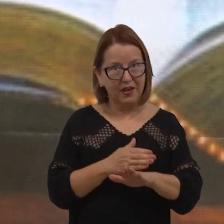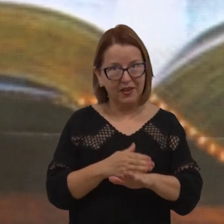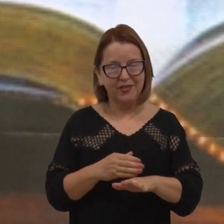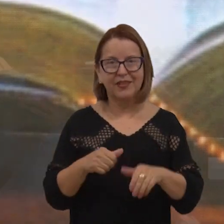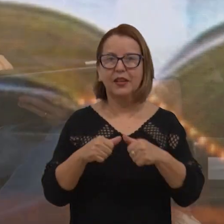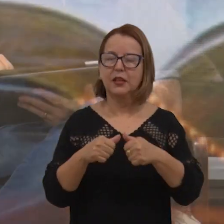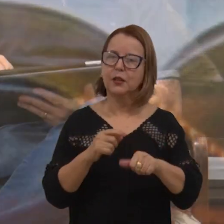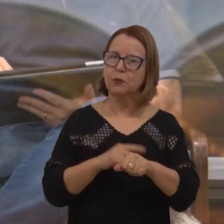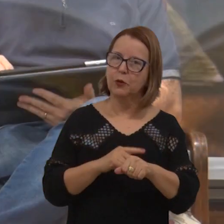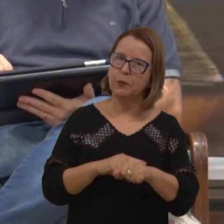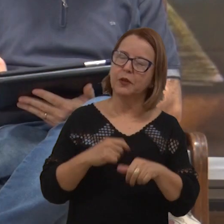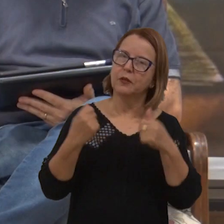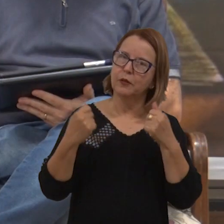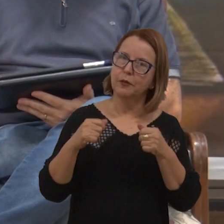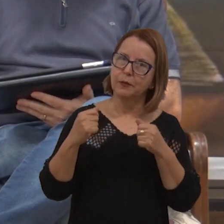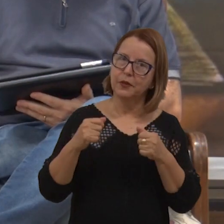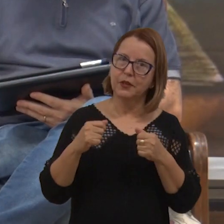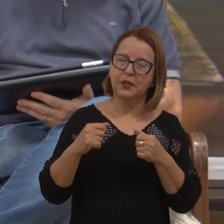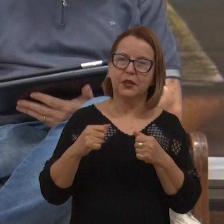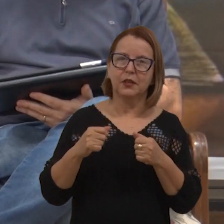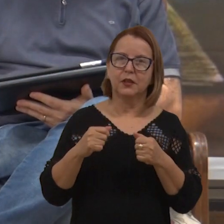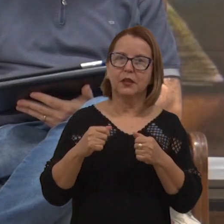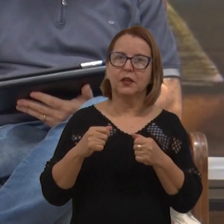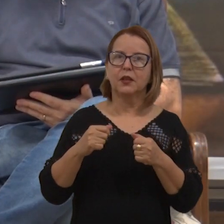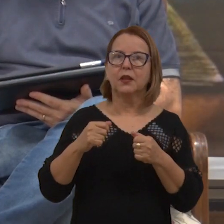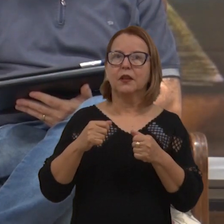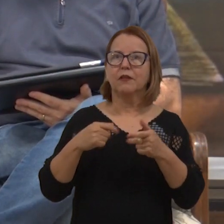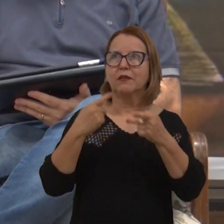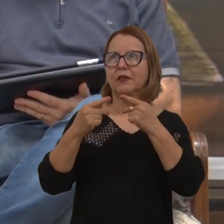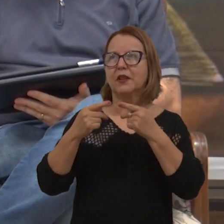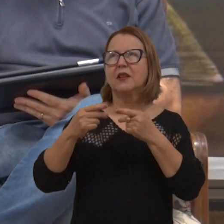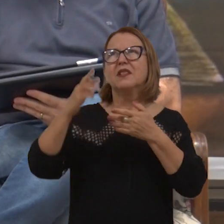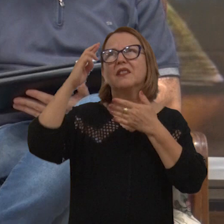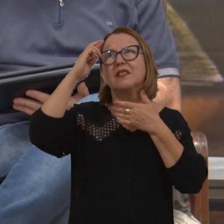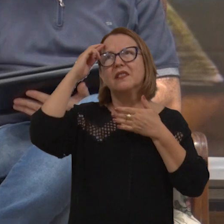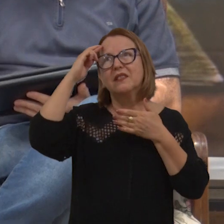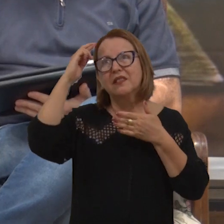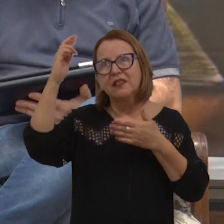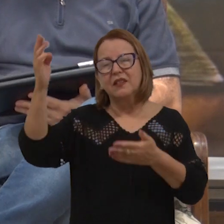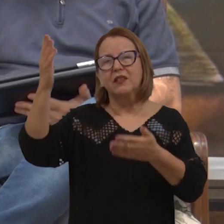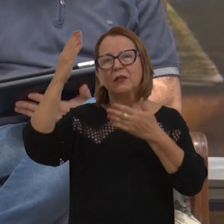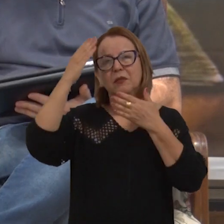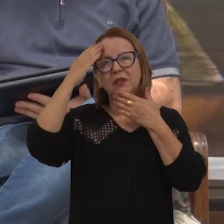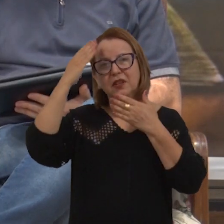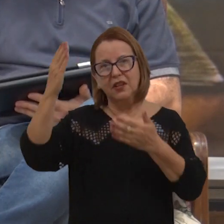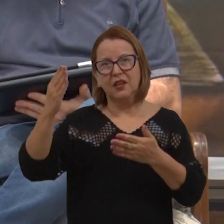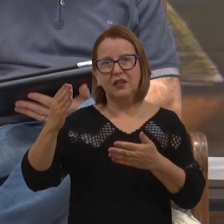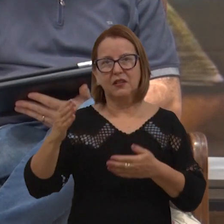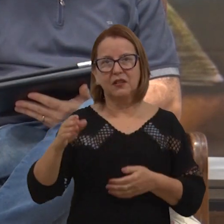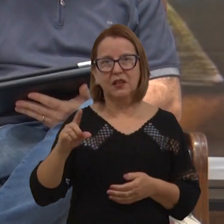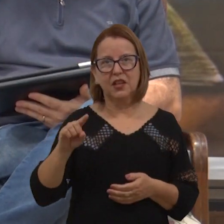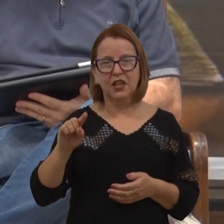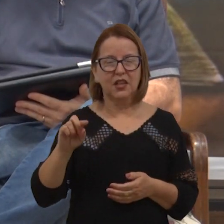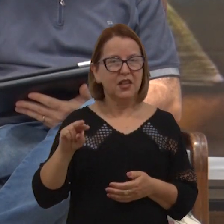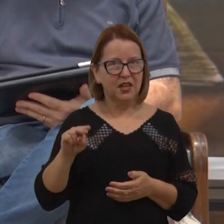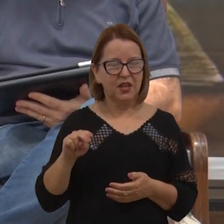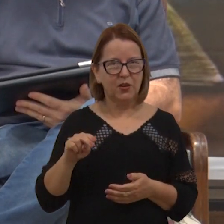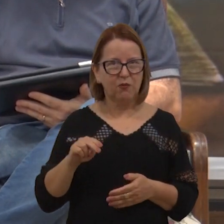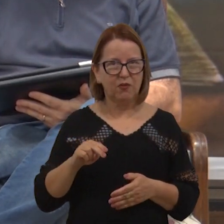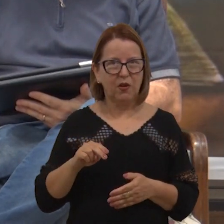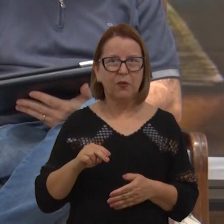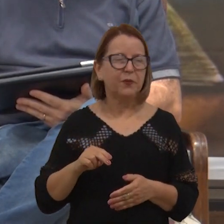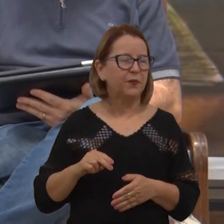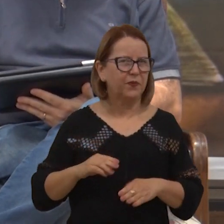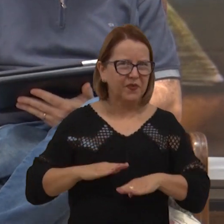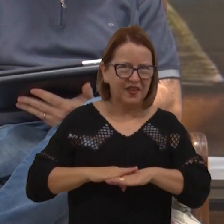dizer, Senhor, muito obrigado. Essas são as lixas, né? São as lixas para tratar conosco, porque se